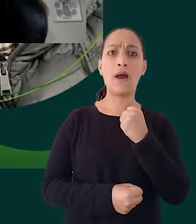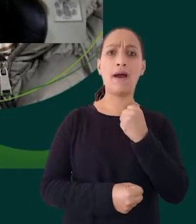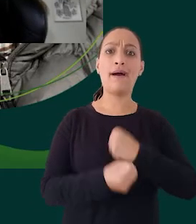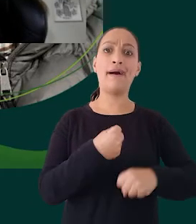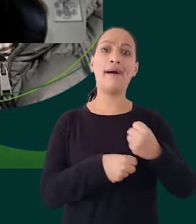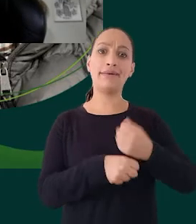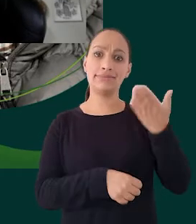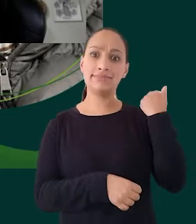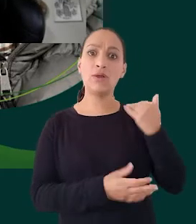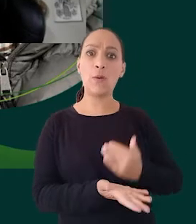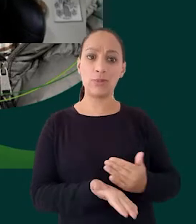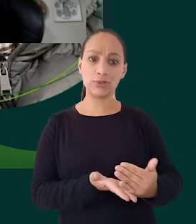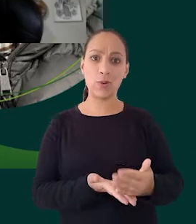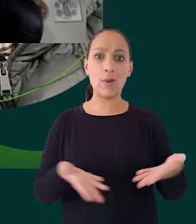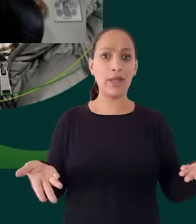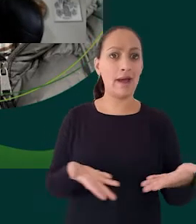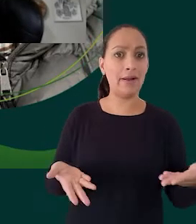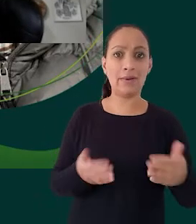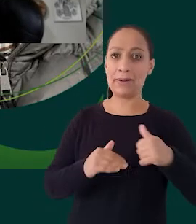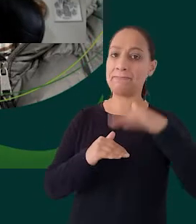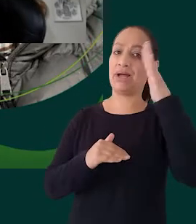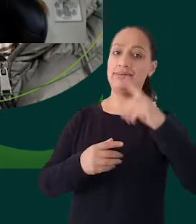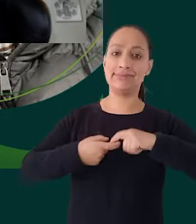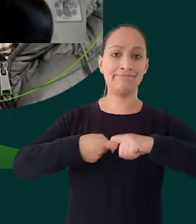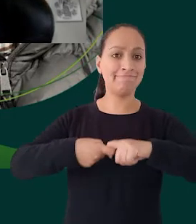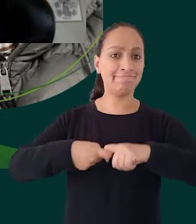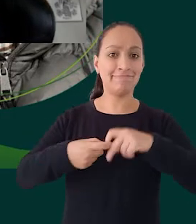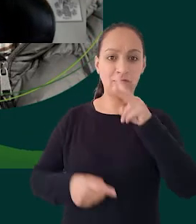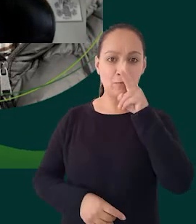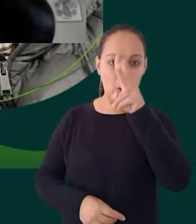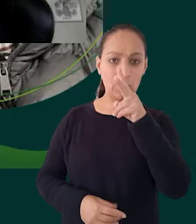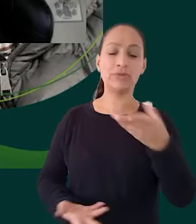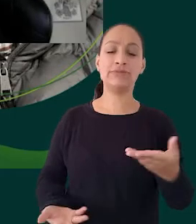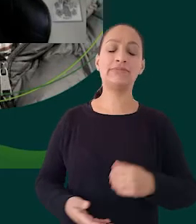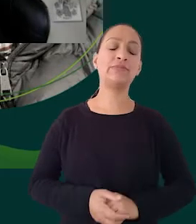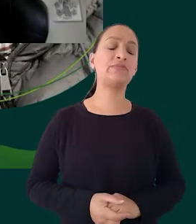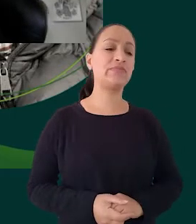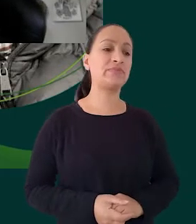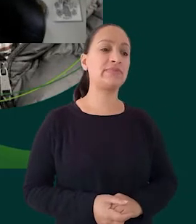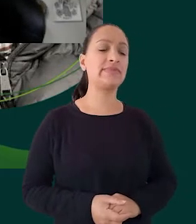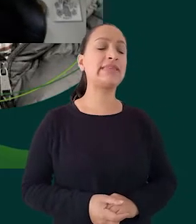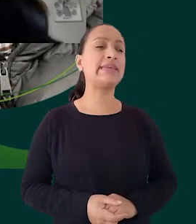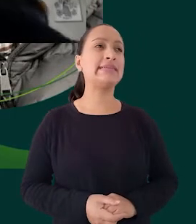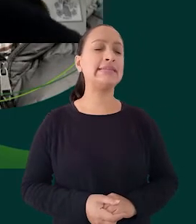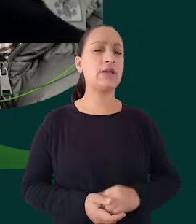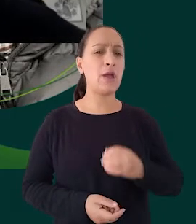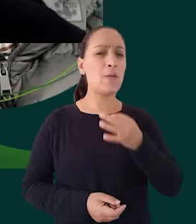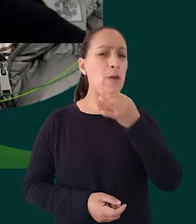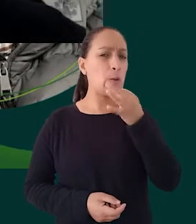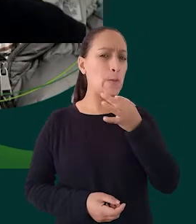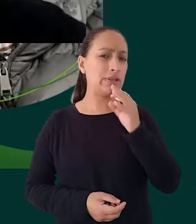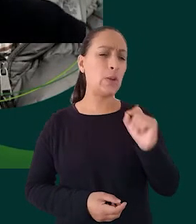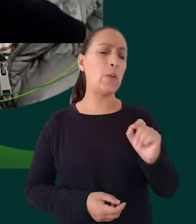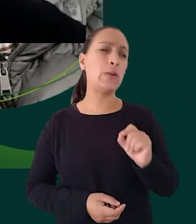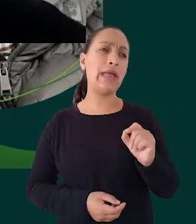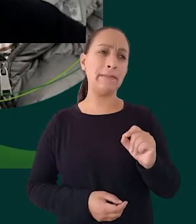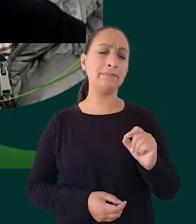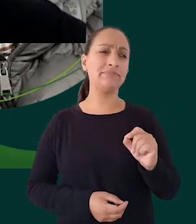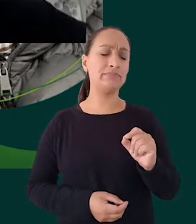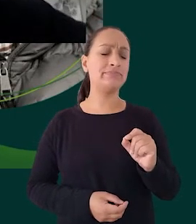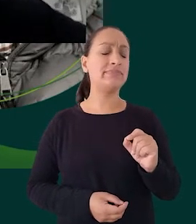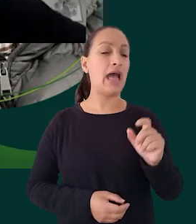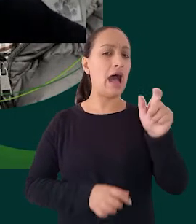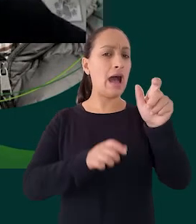anos. É, Acho que é muito bom. e não somos. Queria comentar até, porque tem bastante alunos do ensino médio